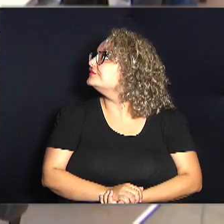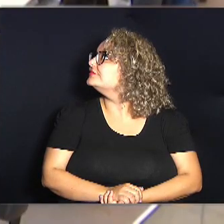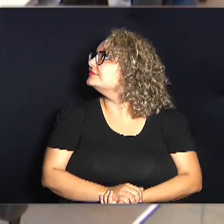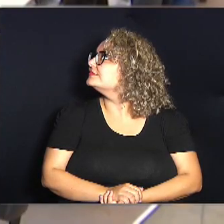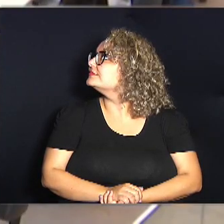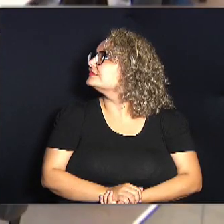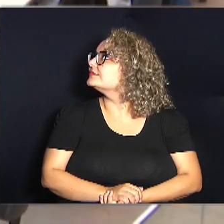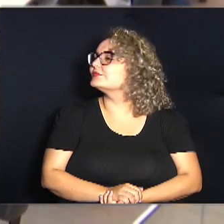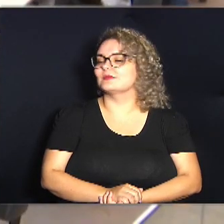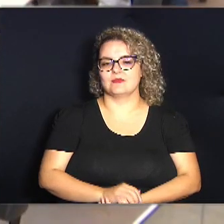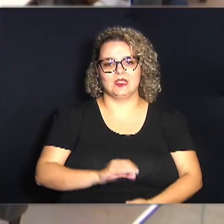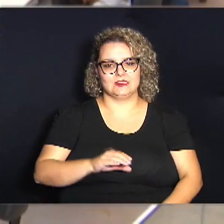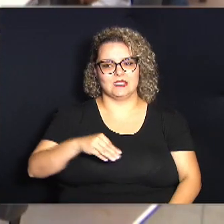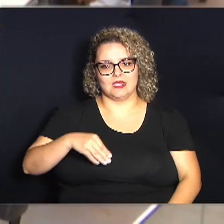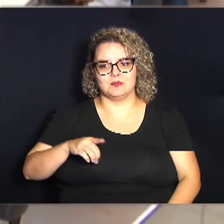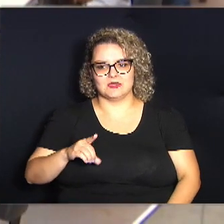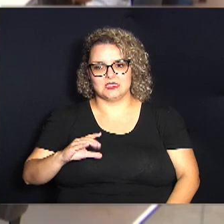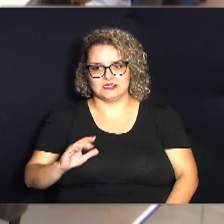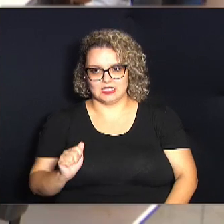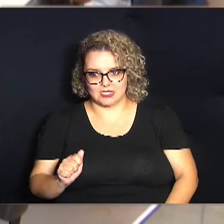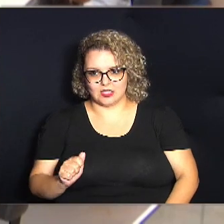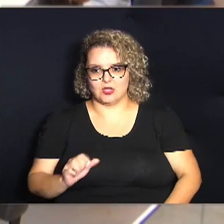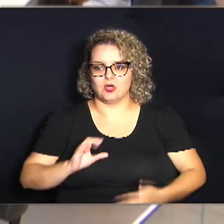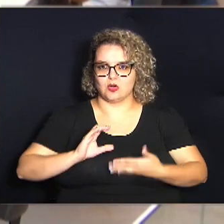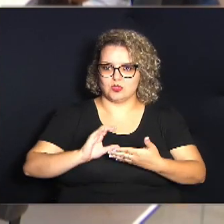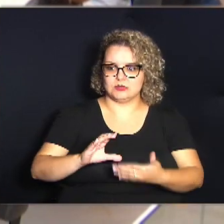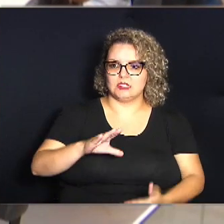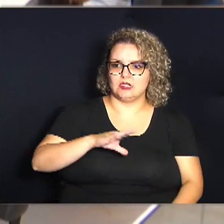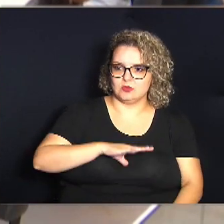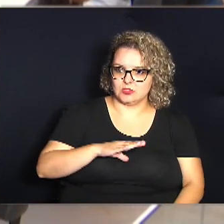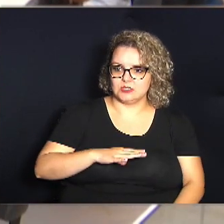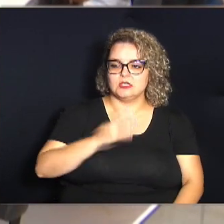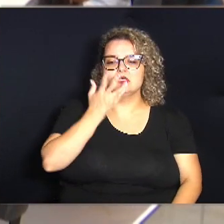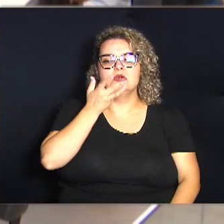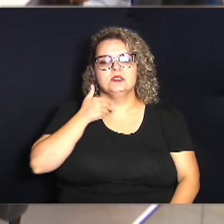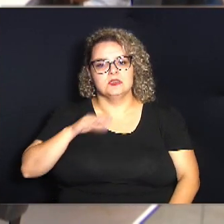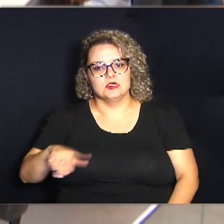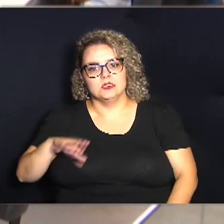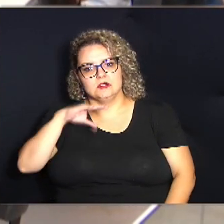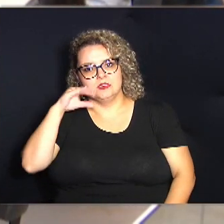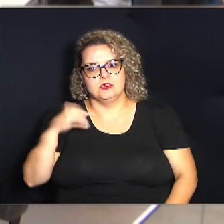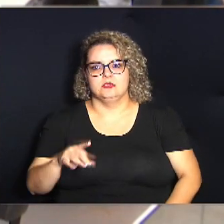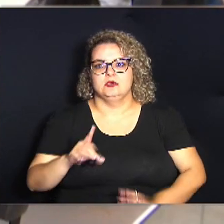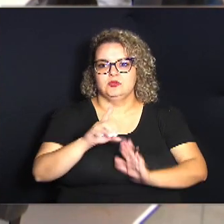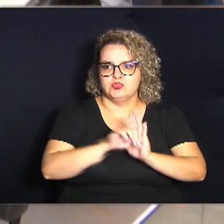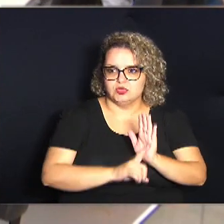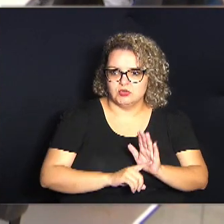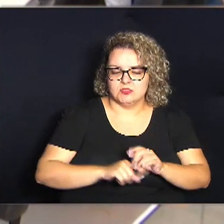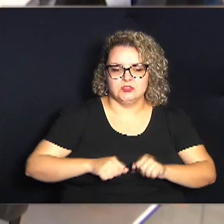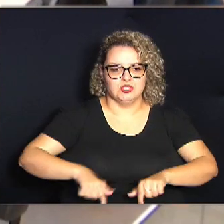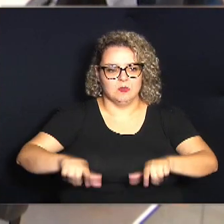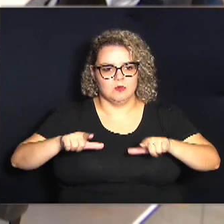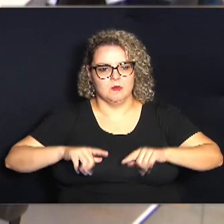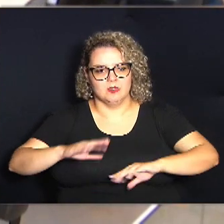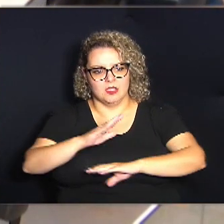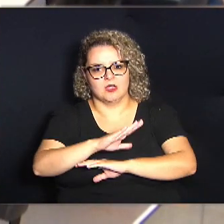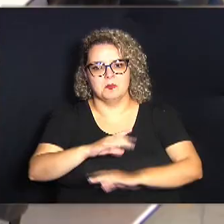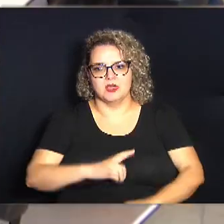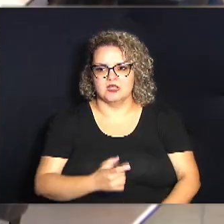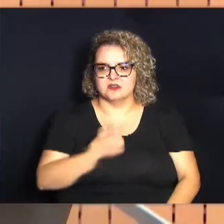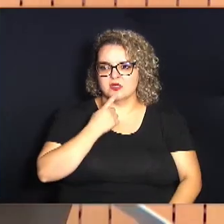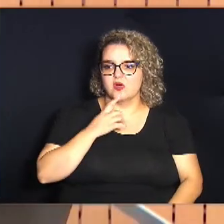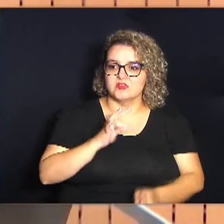O CMDCA, Conselho Municipal dos Direitos da Criança e do Adolescente, diplomou na Câmara de Campinas os